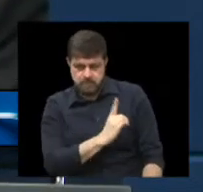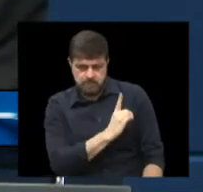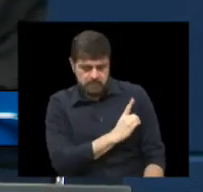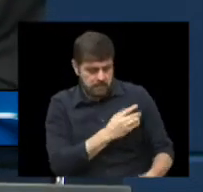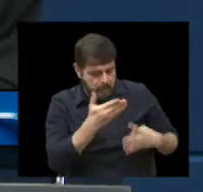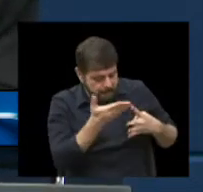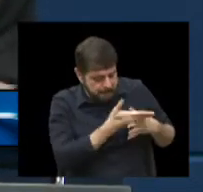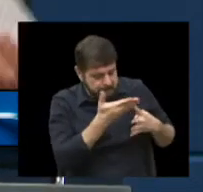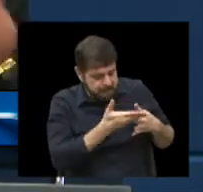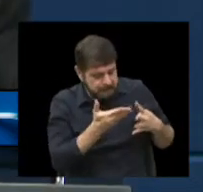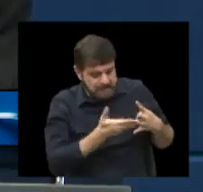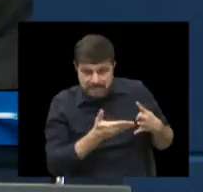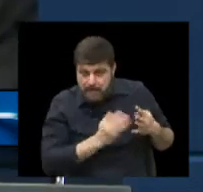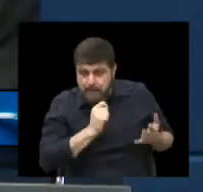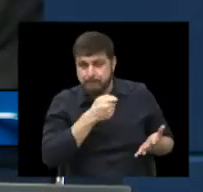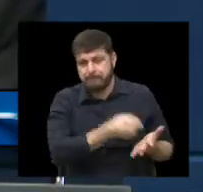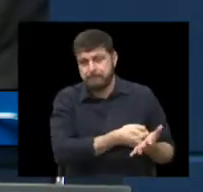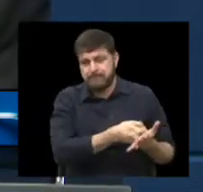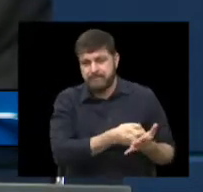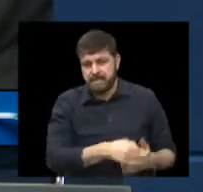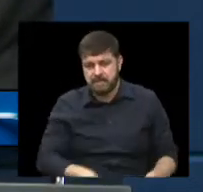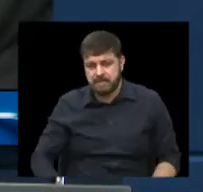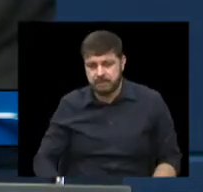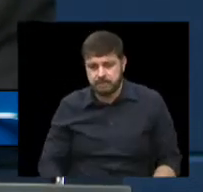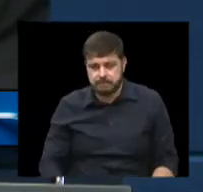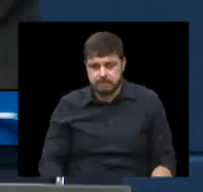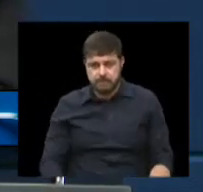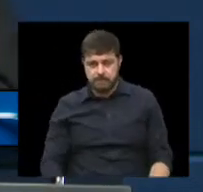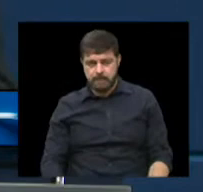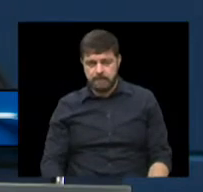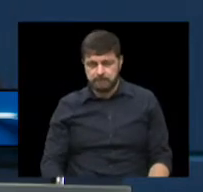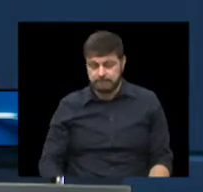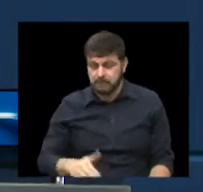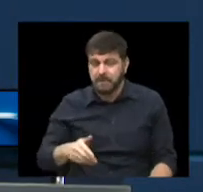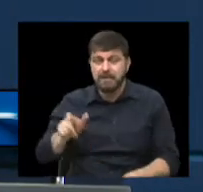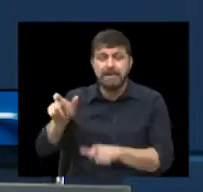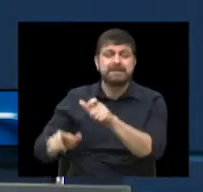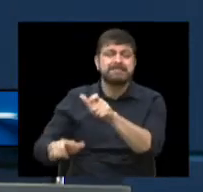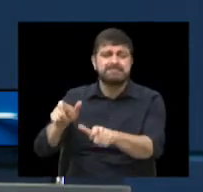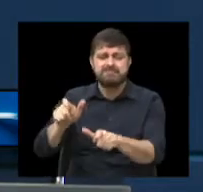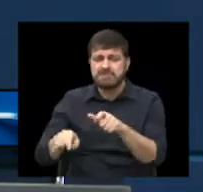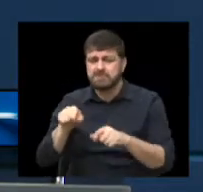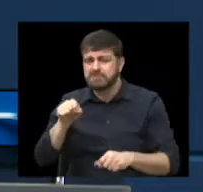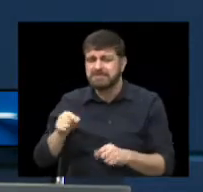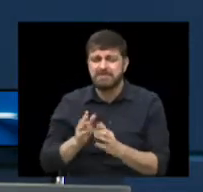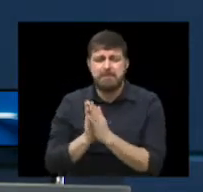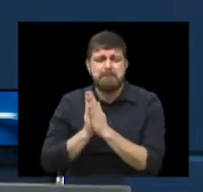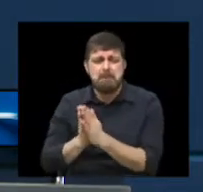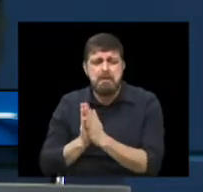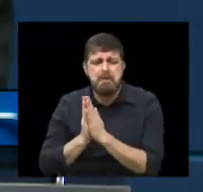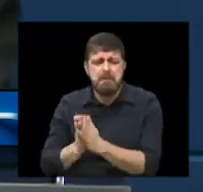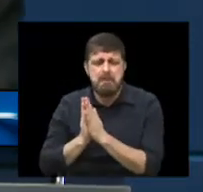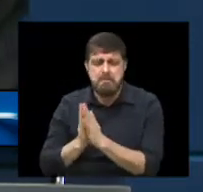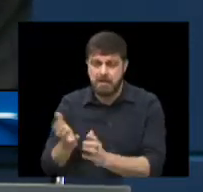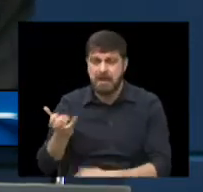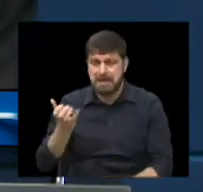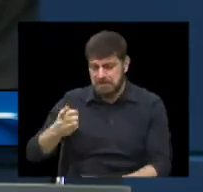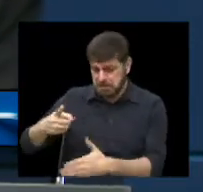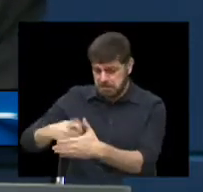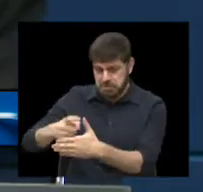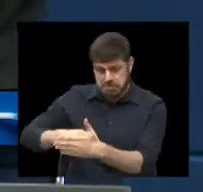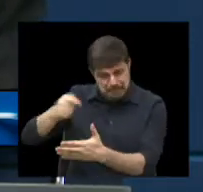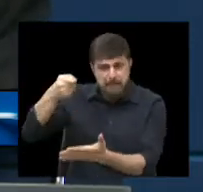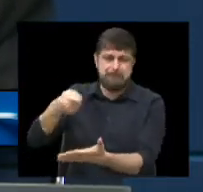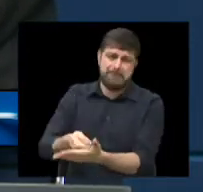bem, não é nem solicitado pelo governo, quantos cidadãos estavam clamando por querer quitar suas